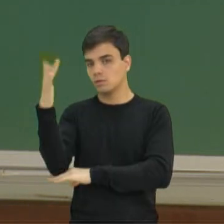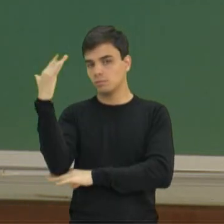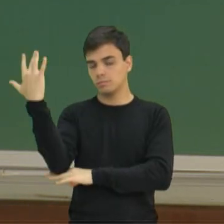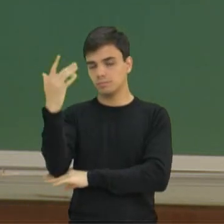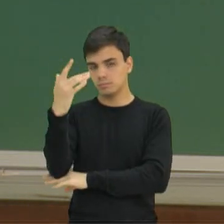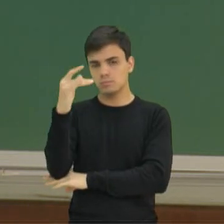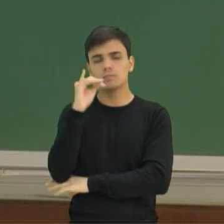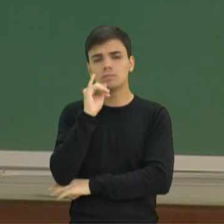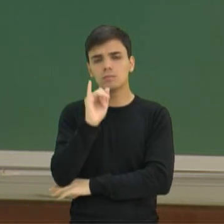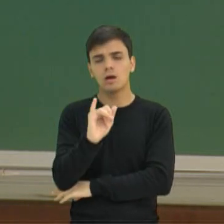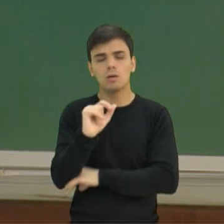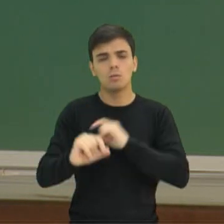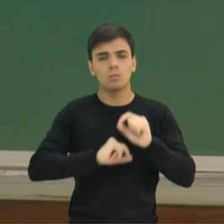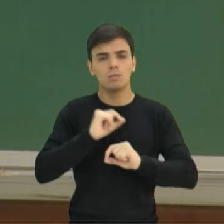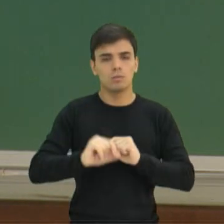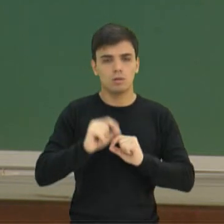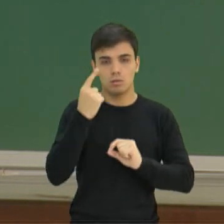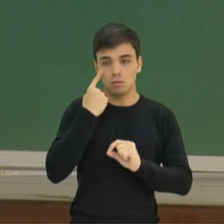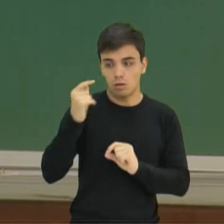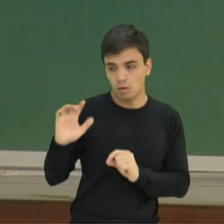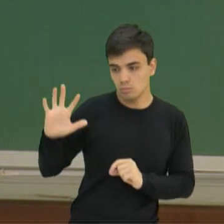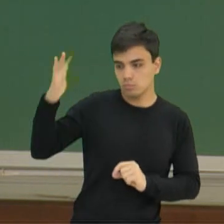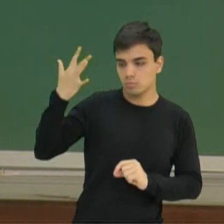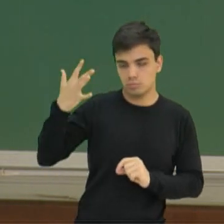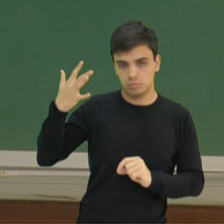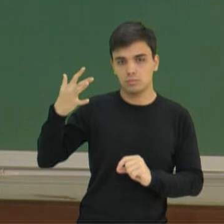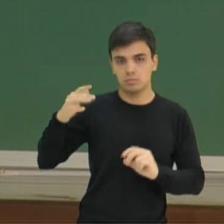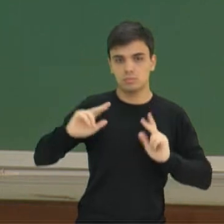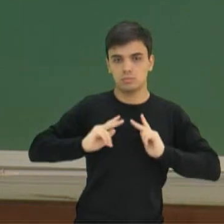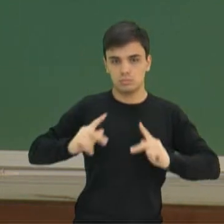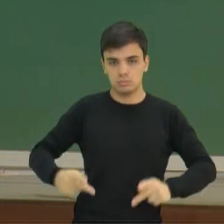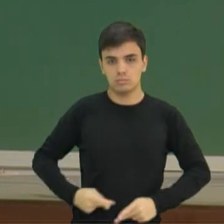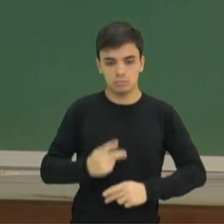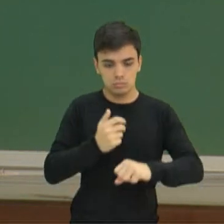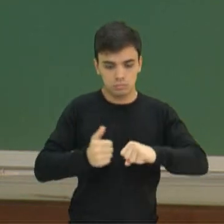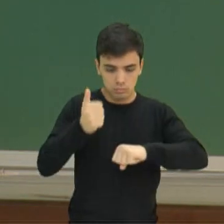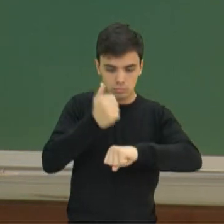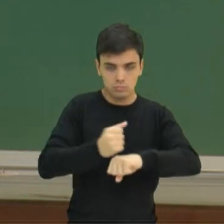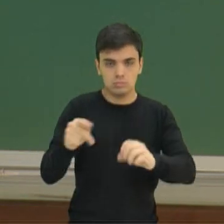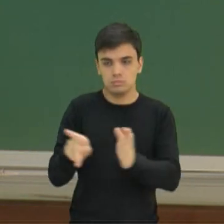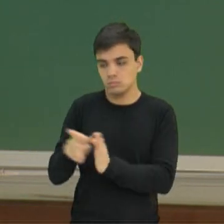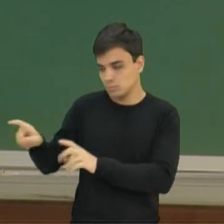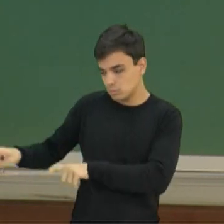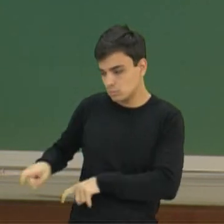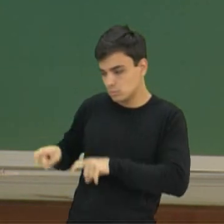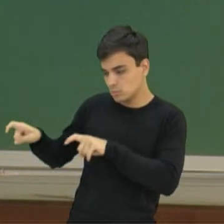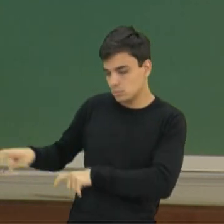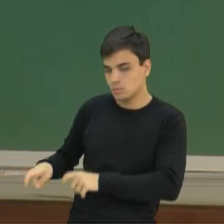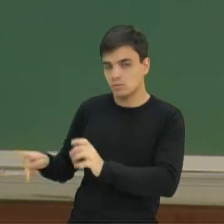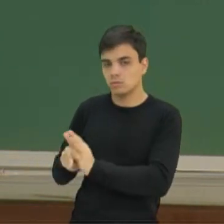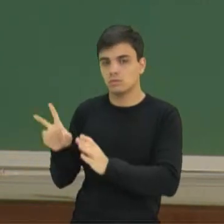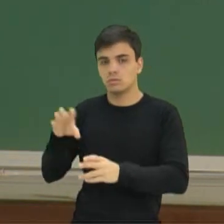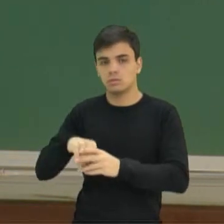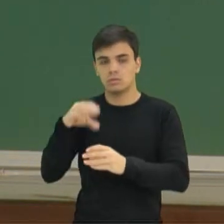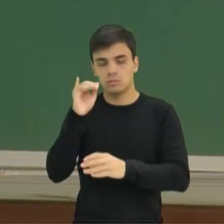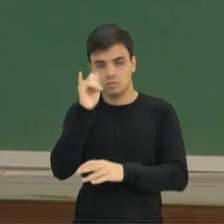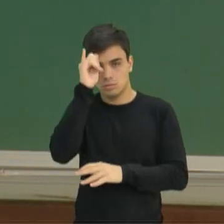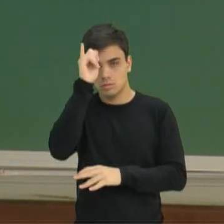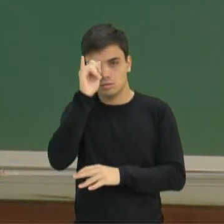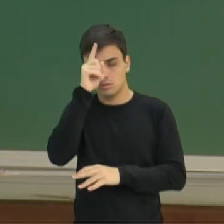ali o quê? A ação humana, a ocupação humana, perdão, a agropecuária e a agricultura dentro dessa ideia ali